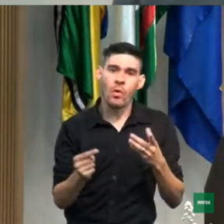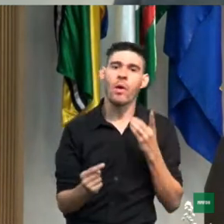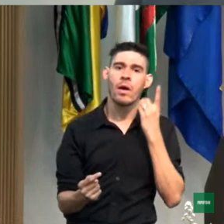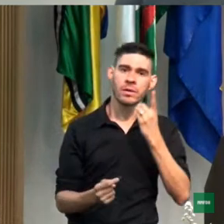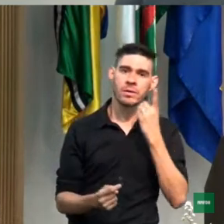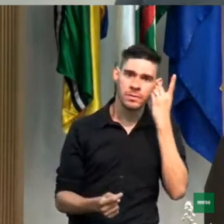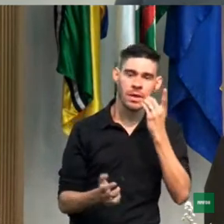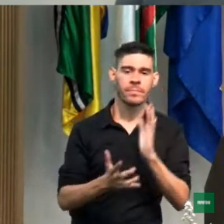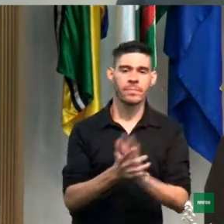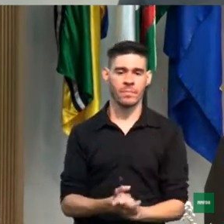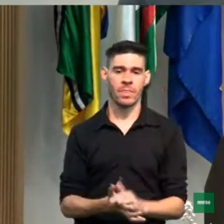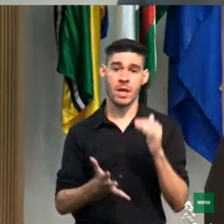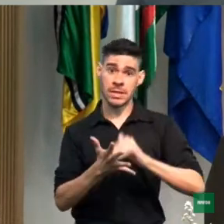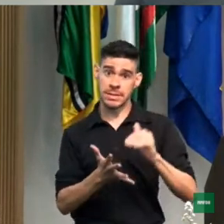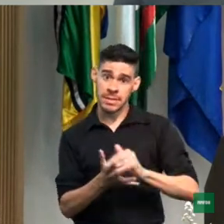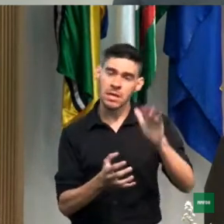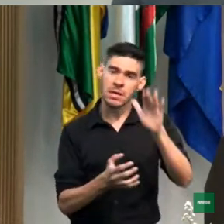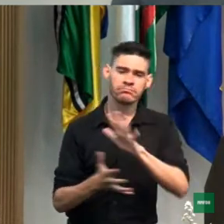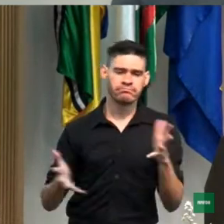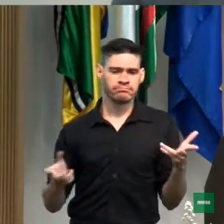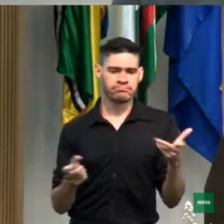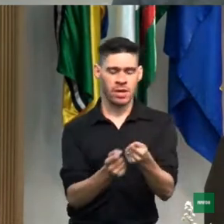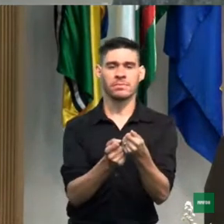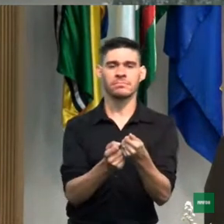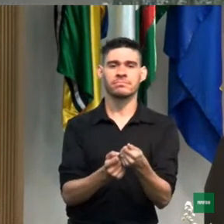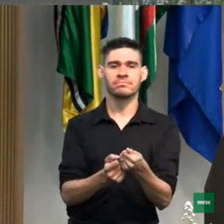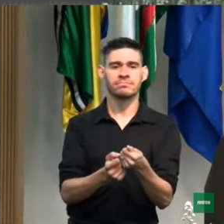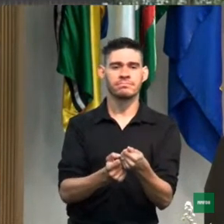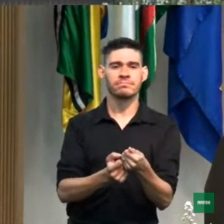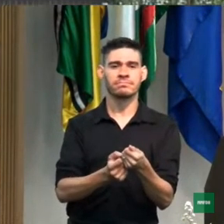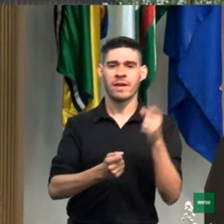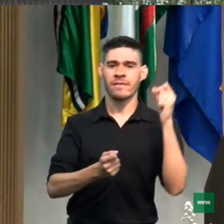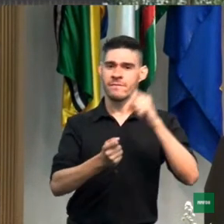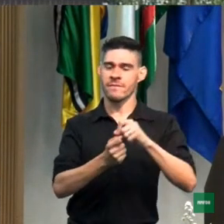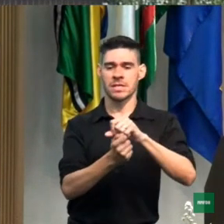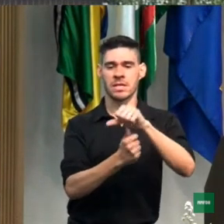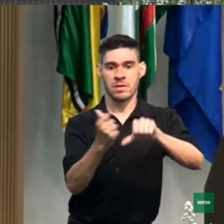nacional extraordinária está concretizando tudo isso em programas e em projetos.